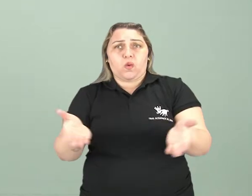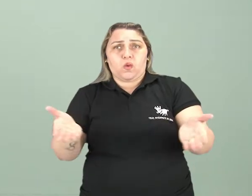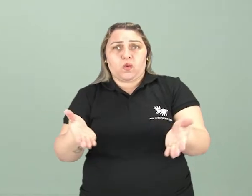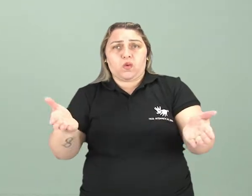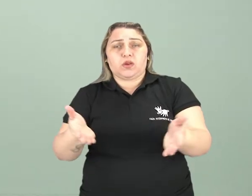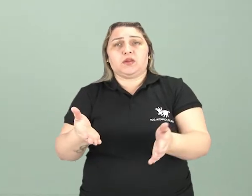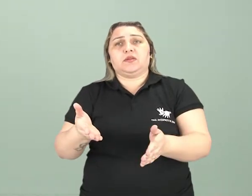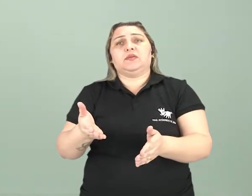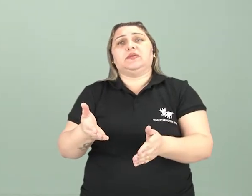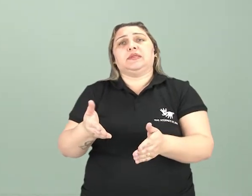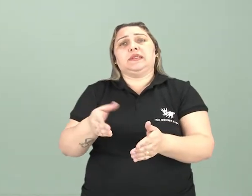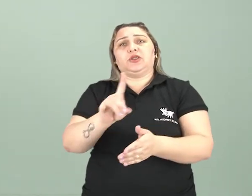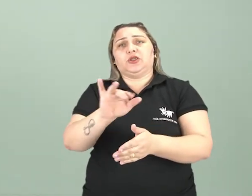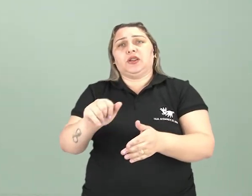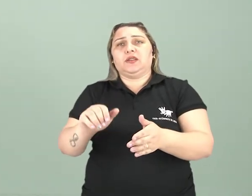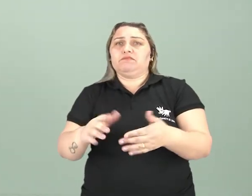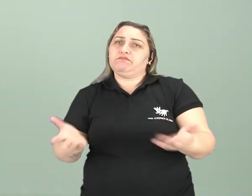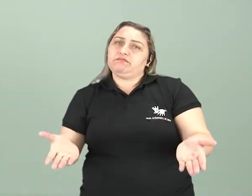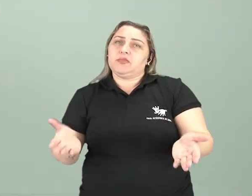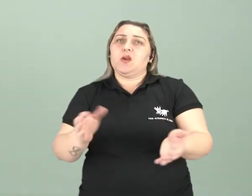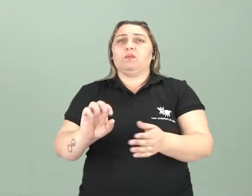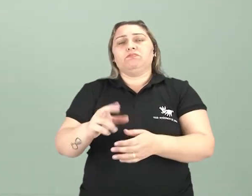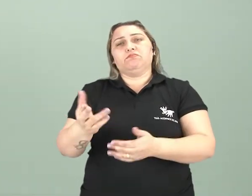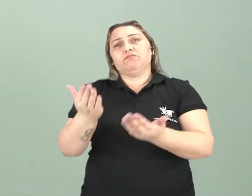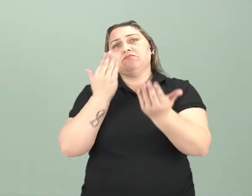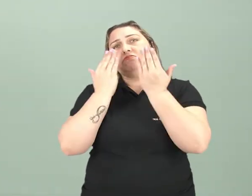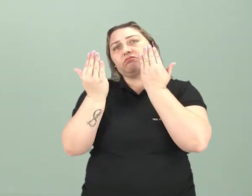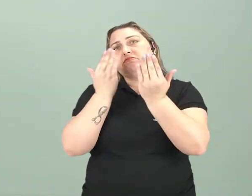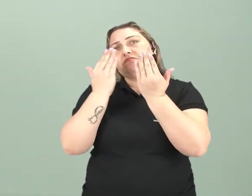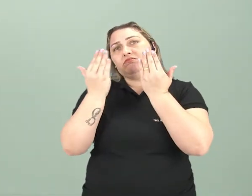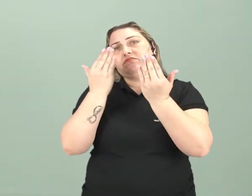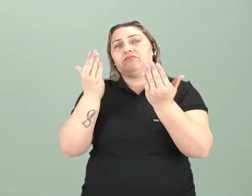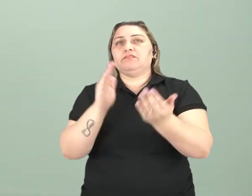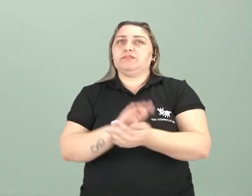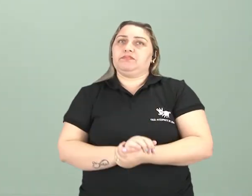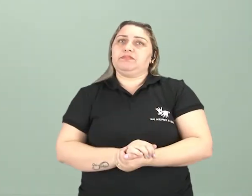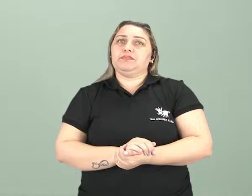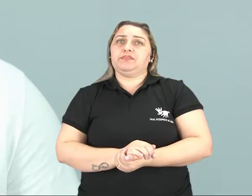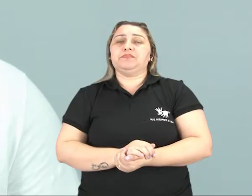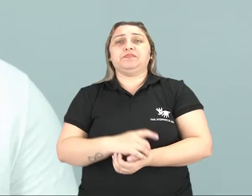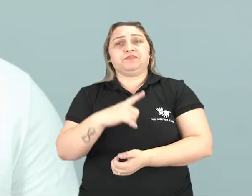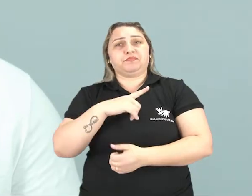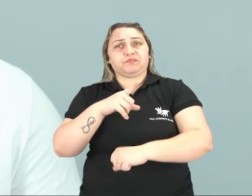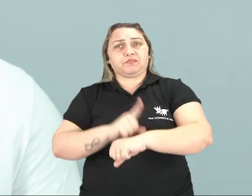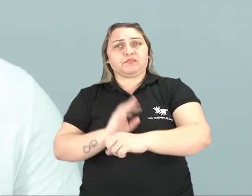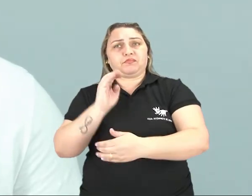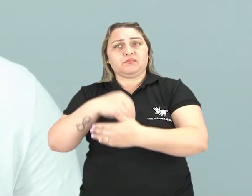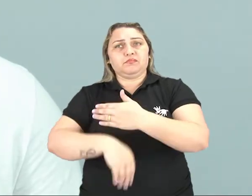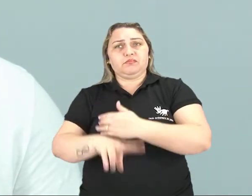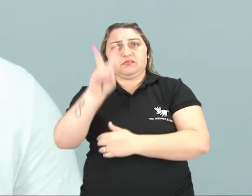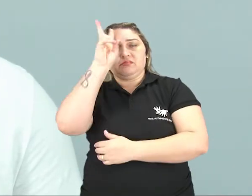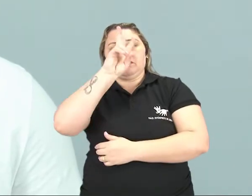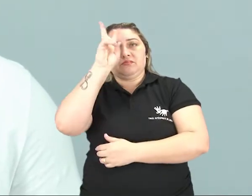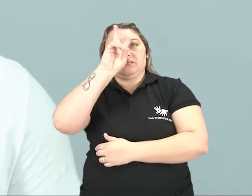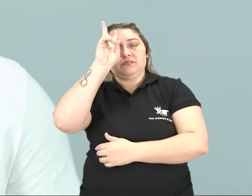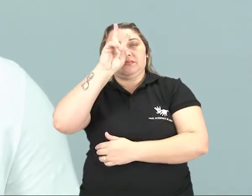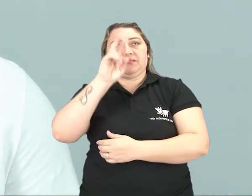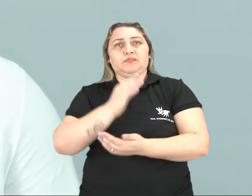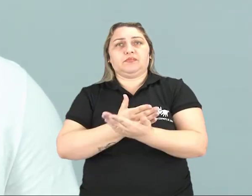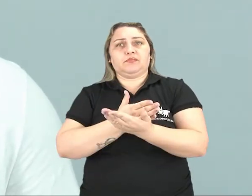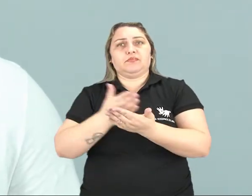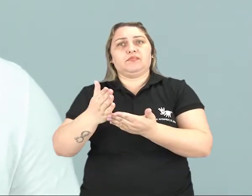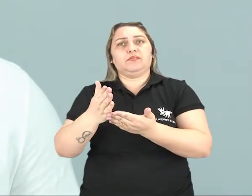história. Se é cronológico, né? Se é hoje, na data tal, no dia tal, ou se é